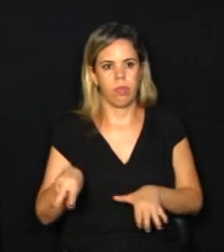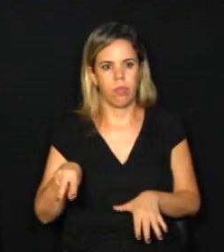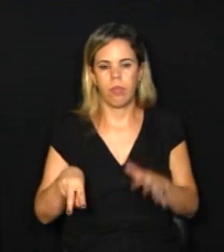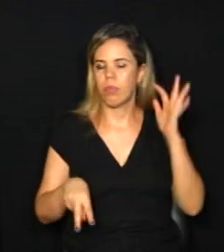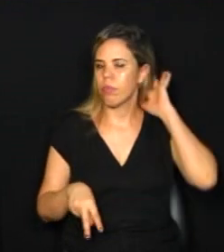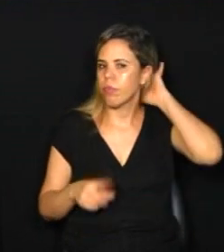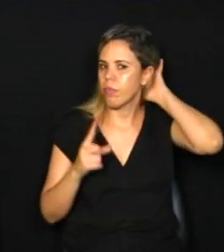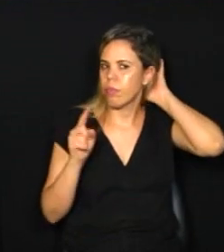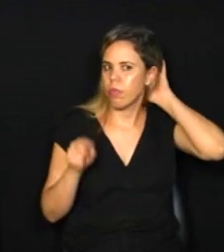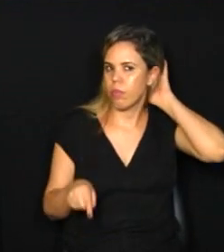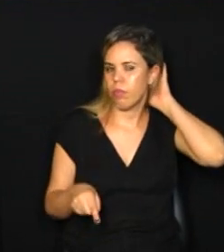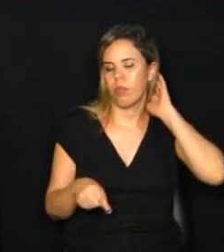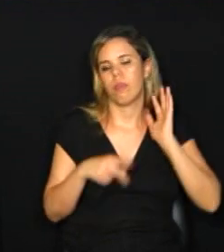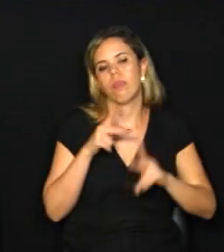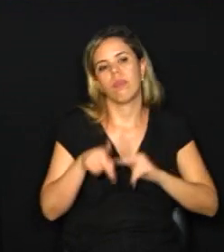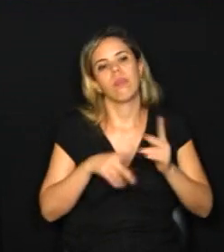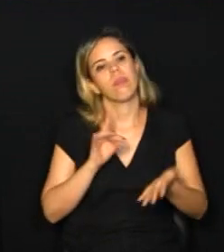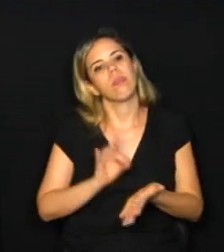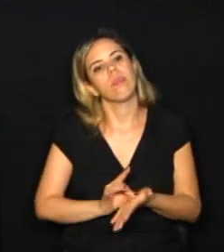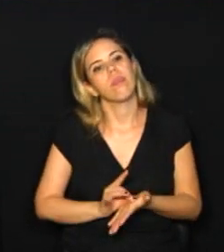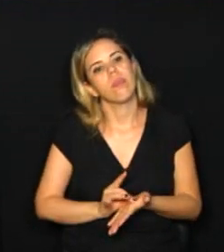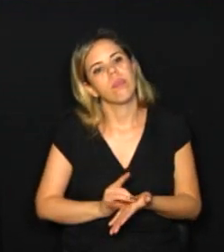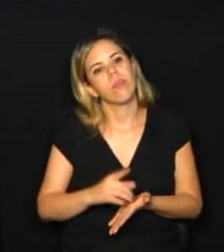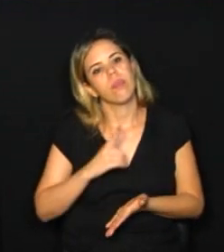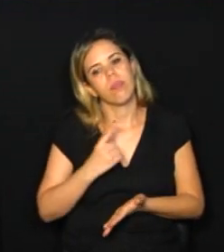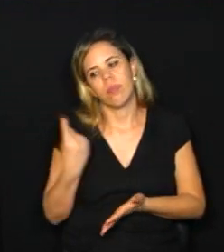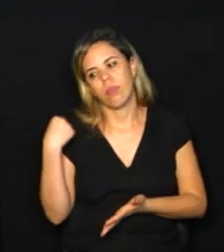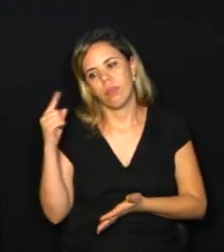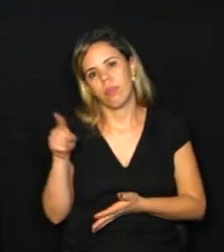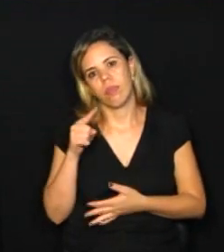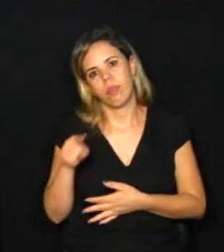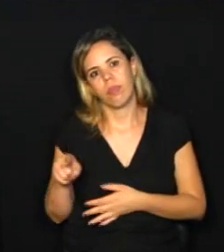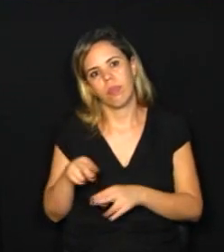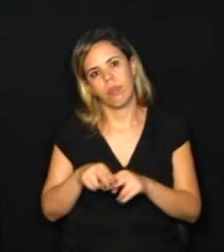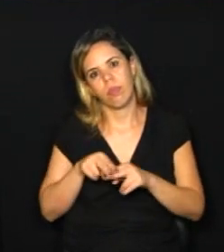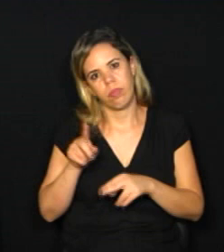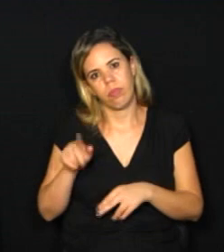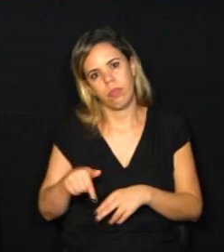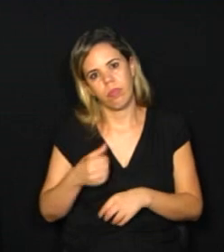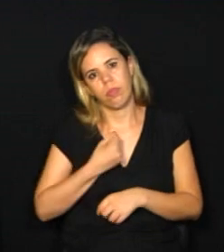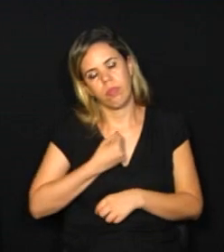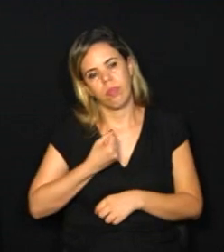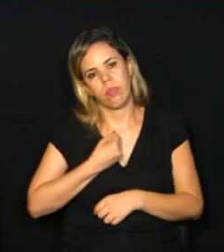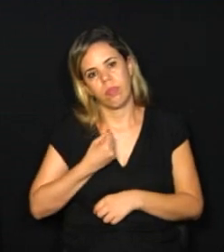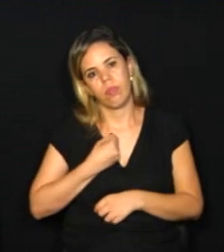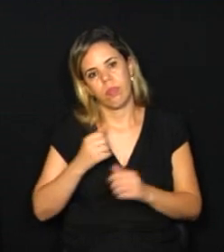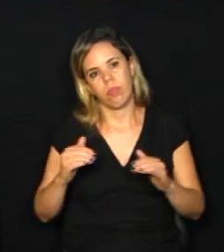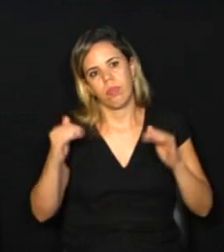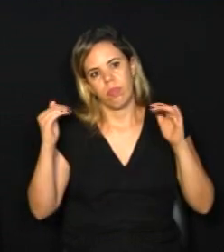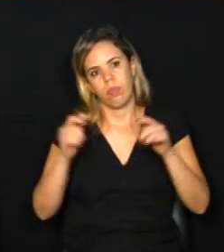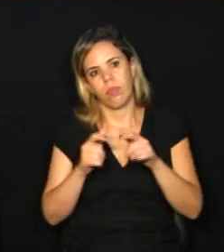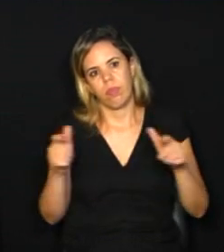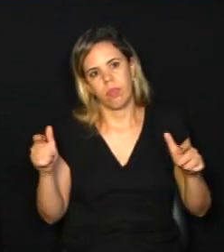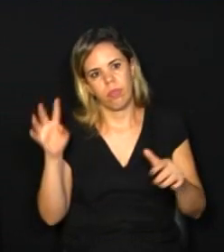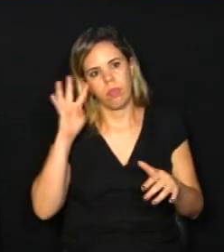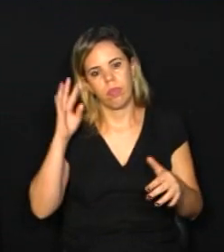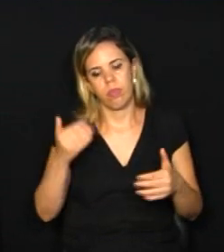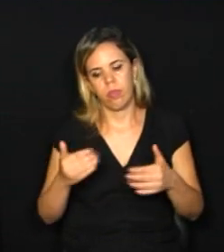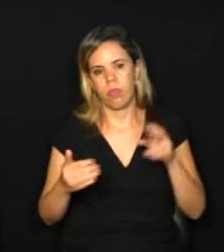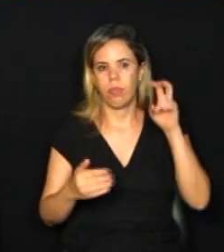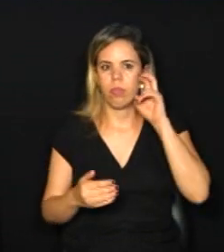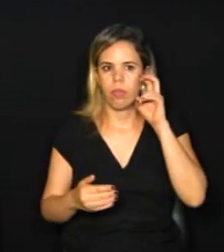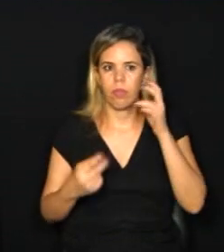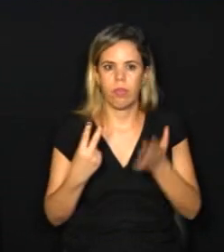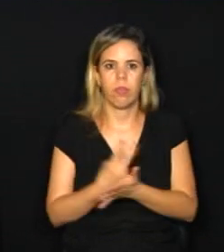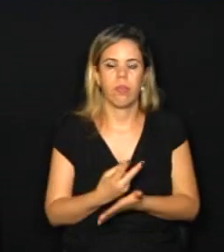passamos de 1.000 casos confirmados. A gente teve o feriado, então, por isso, né, que esse número veio um pouquinho maior de quarta para quinta-feira.